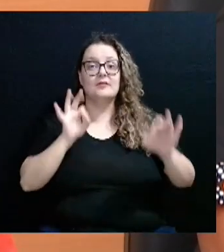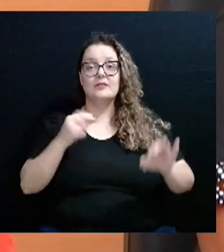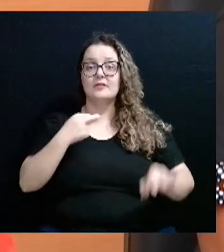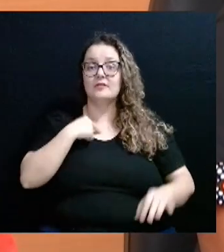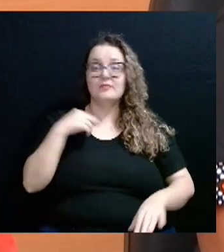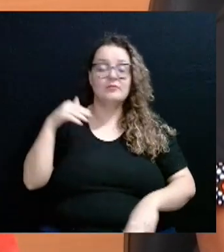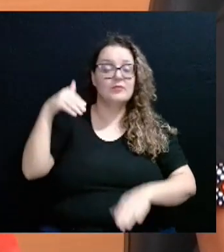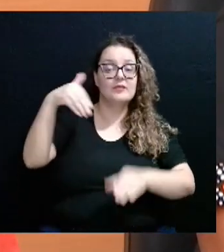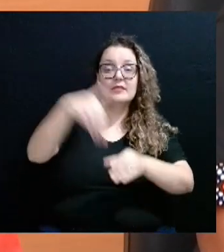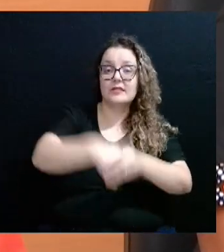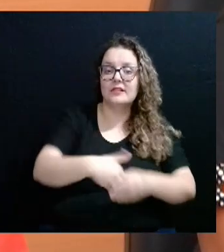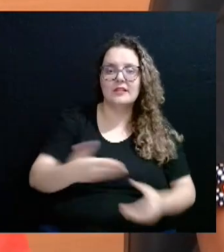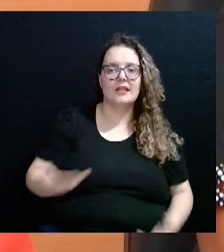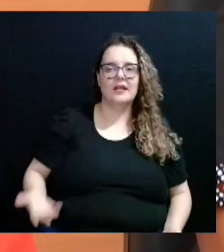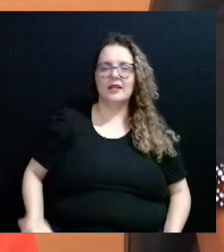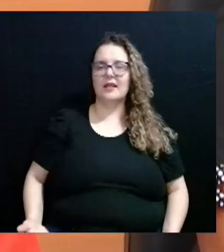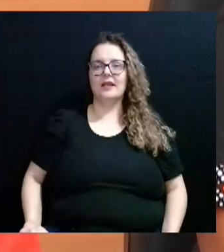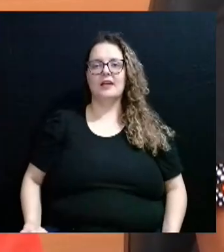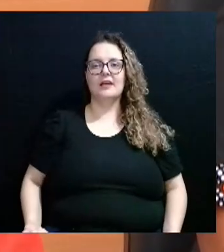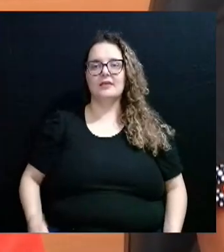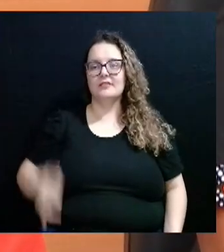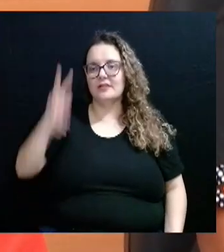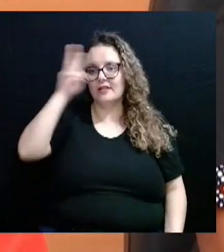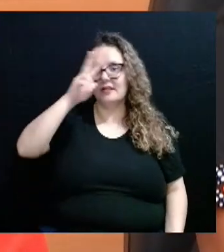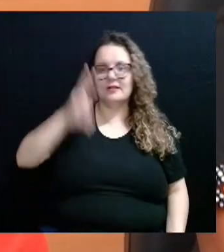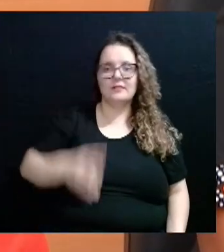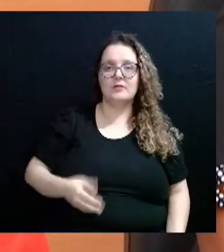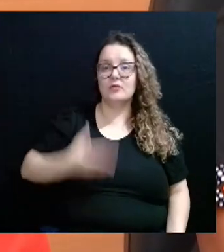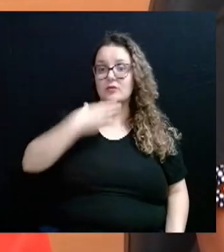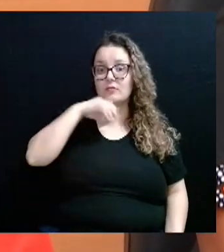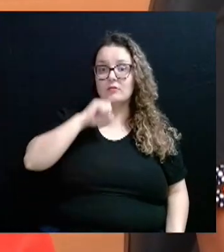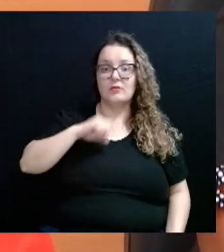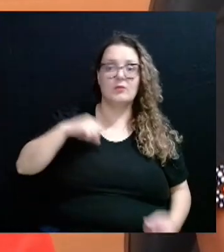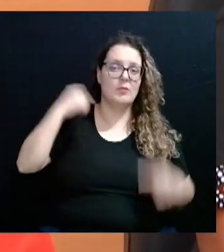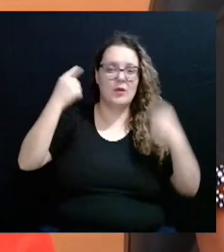só lembra do seu pai, bem louco, gritando dentro do bar.